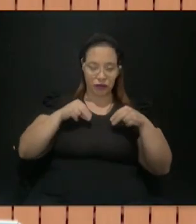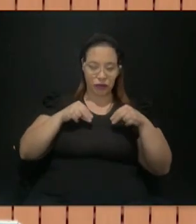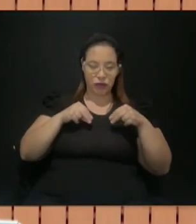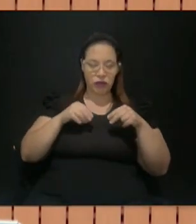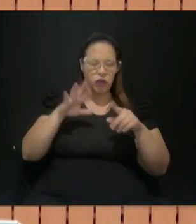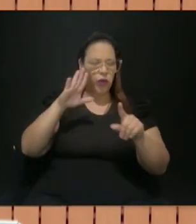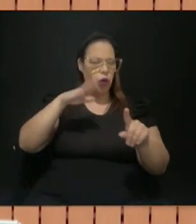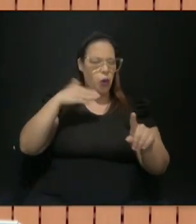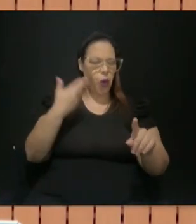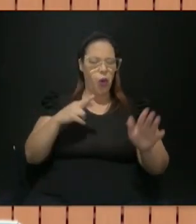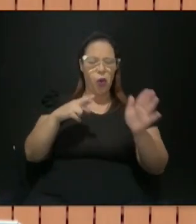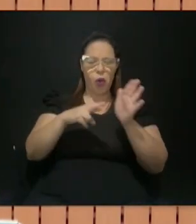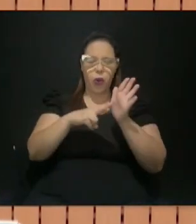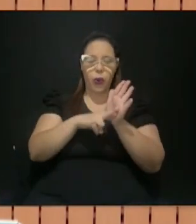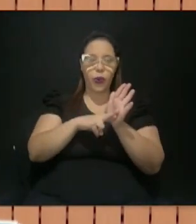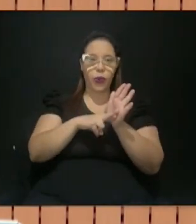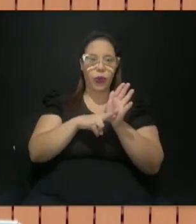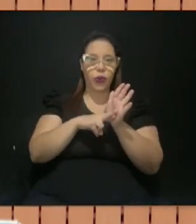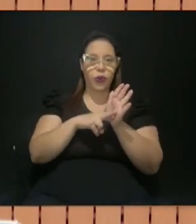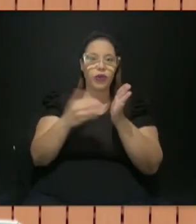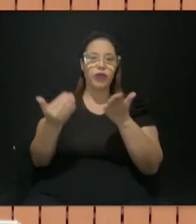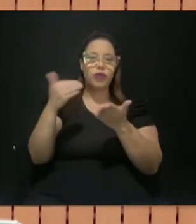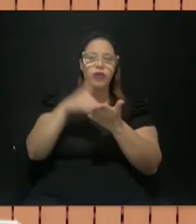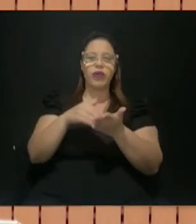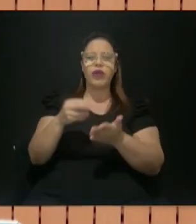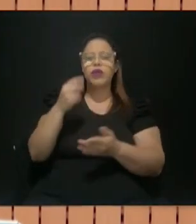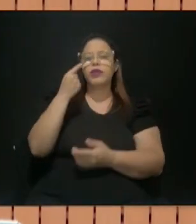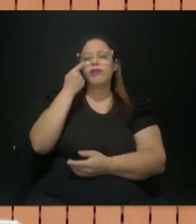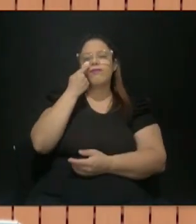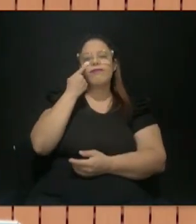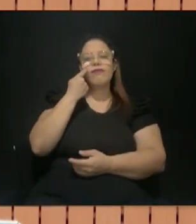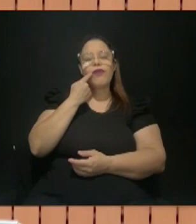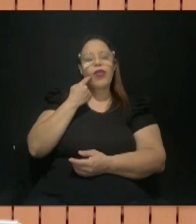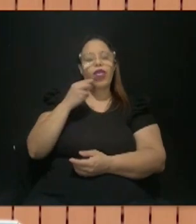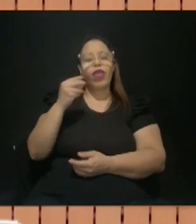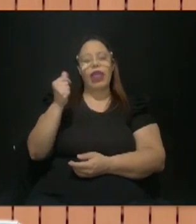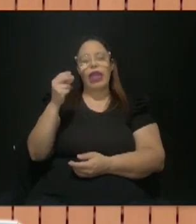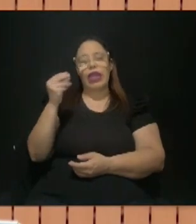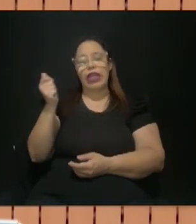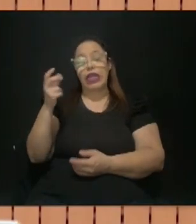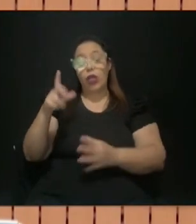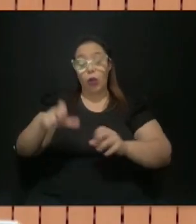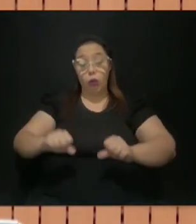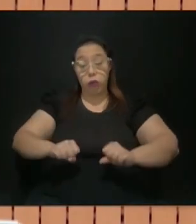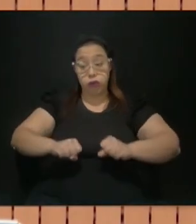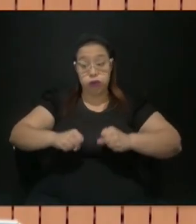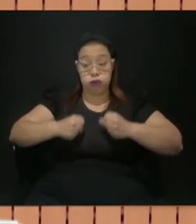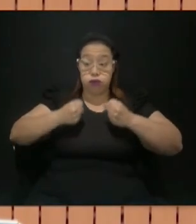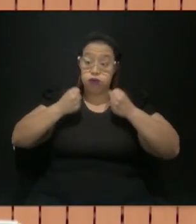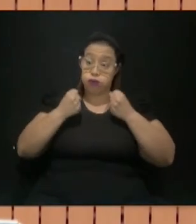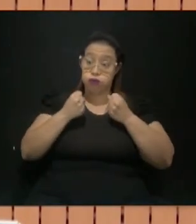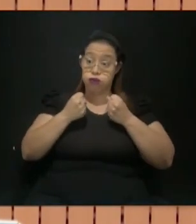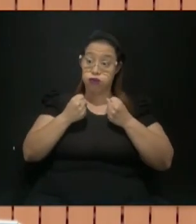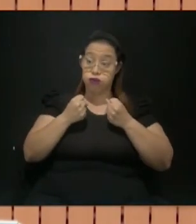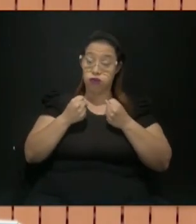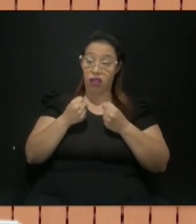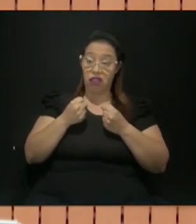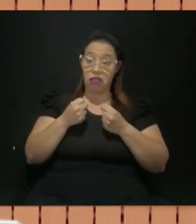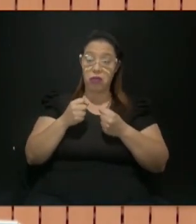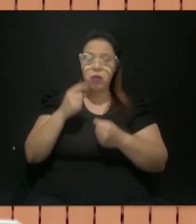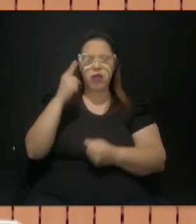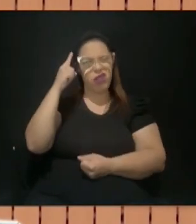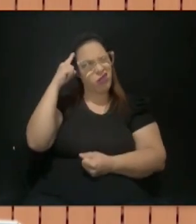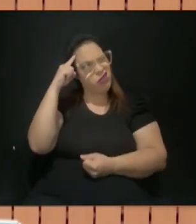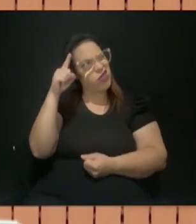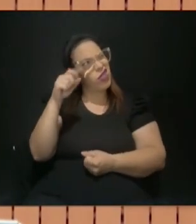vezes ele vem depois de muitas lágrimas, né? De muito esforço. Uma vez no esporte eu ouvi